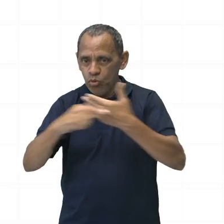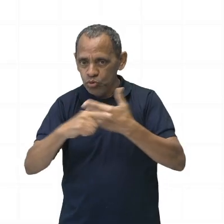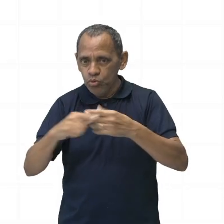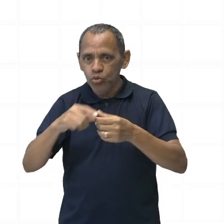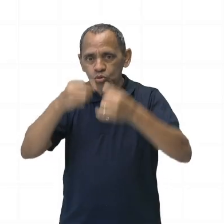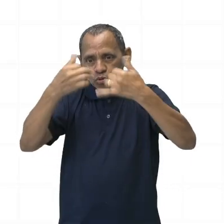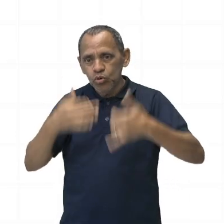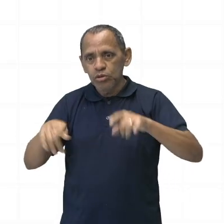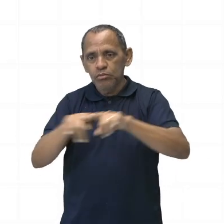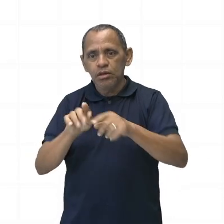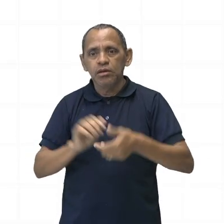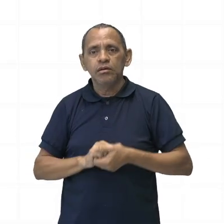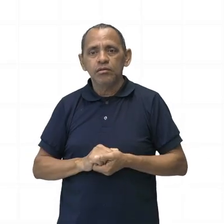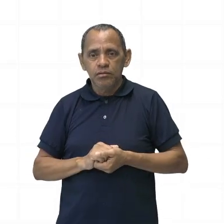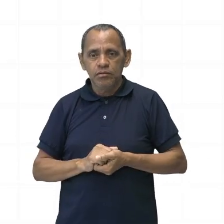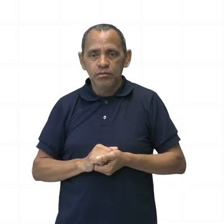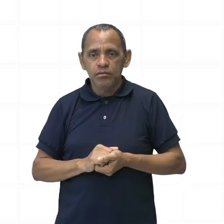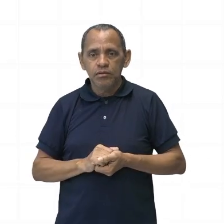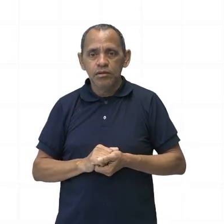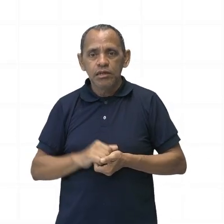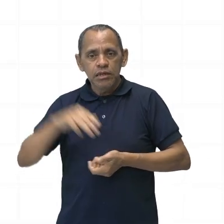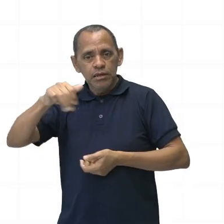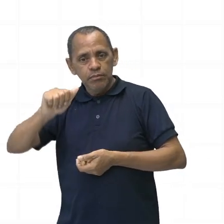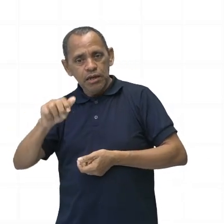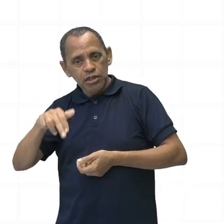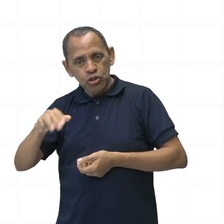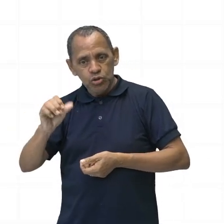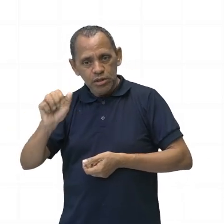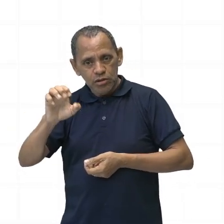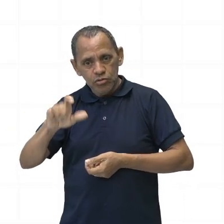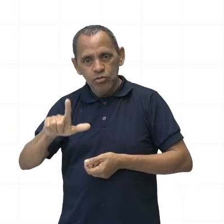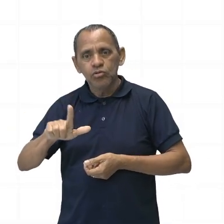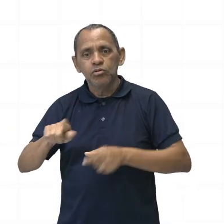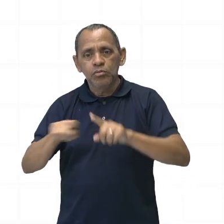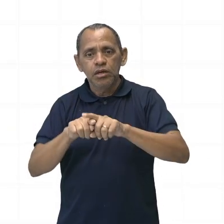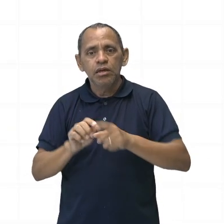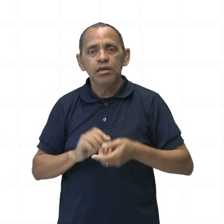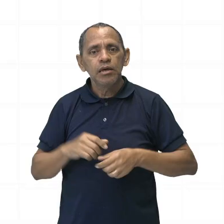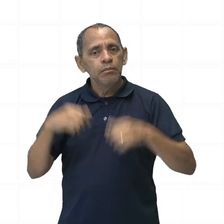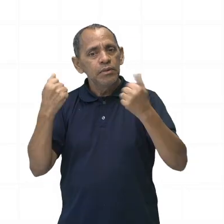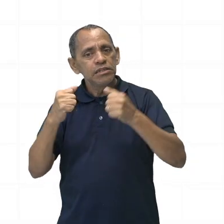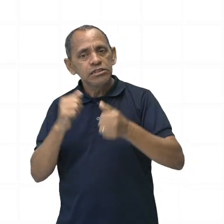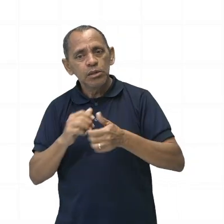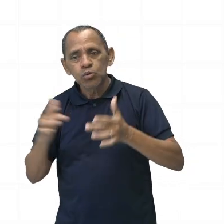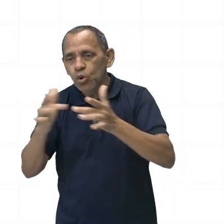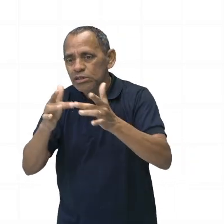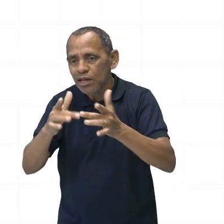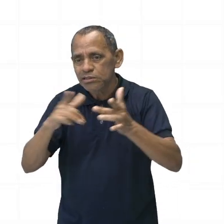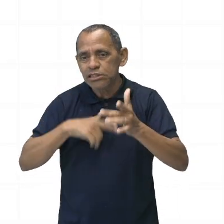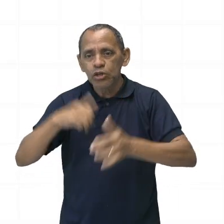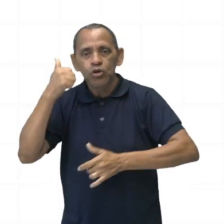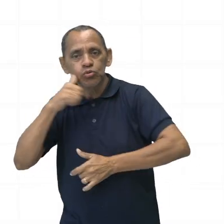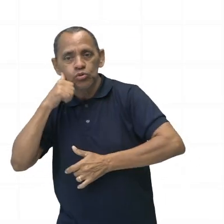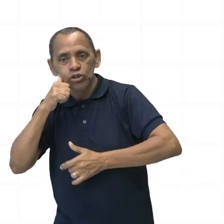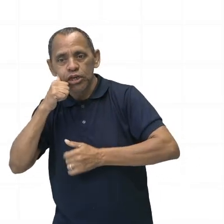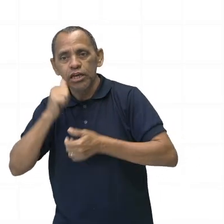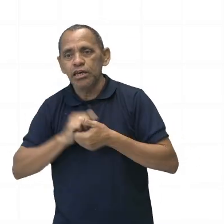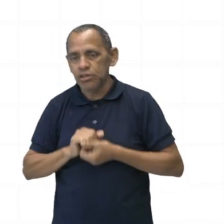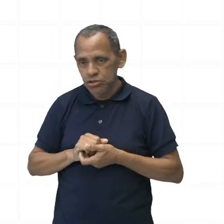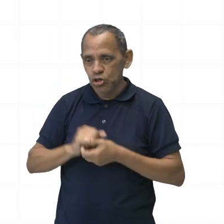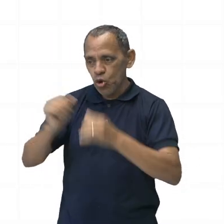forma, nos deixarmos ser tocados pelos rostos das mulheres, dos imigrantes, dos povos